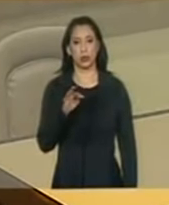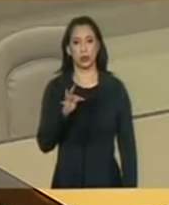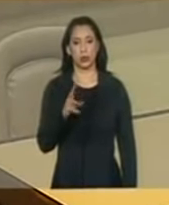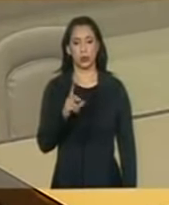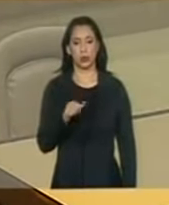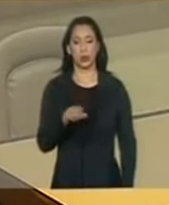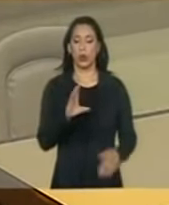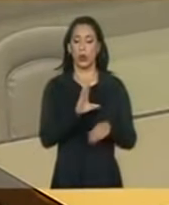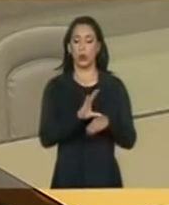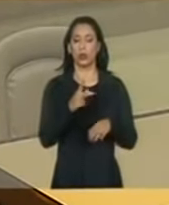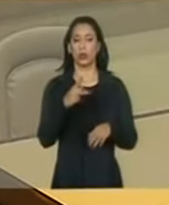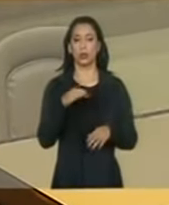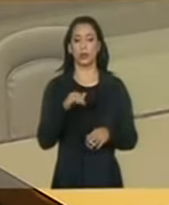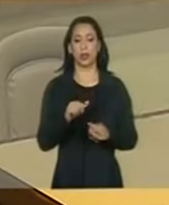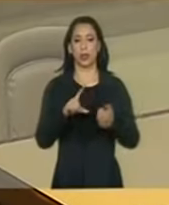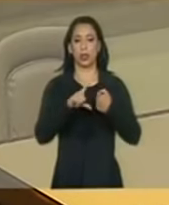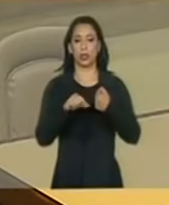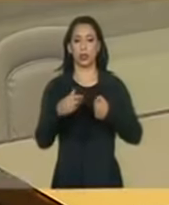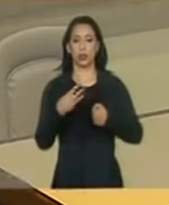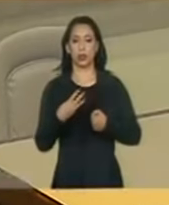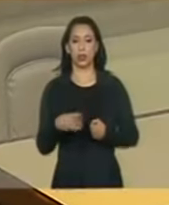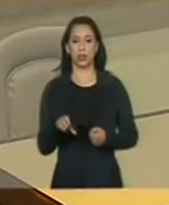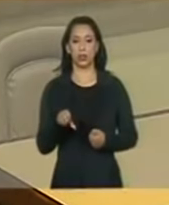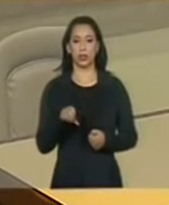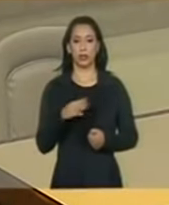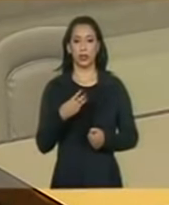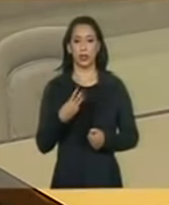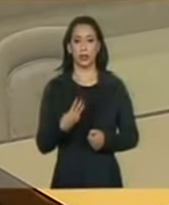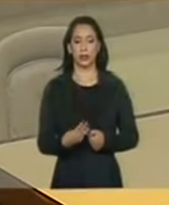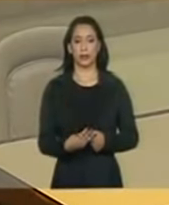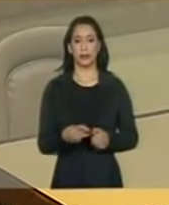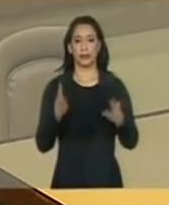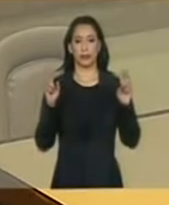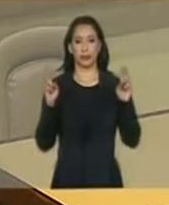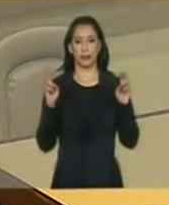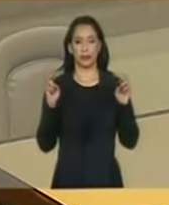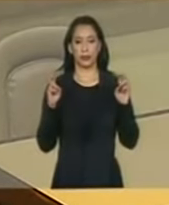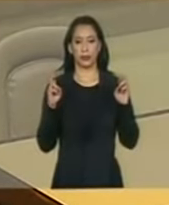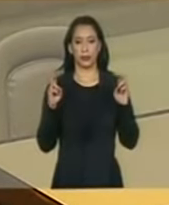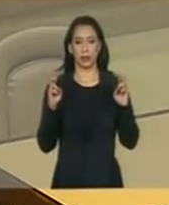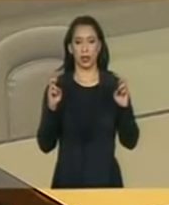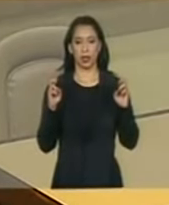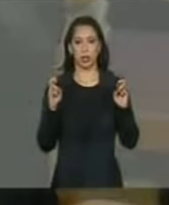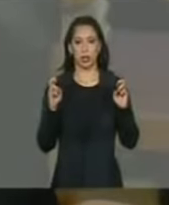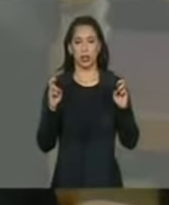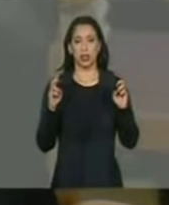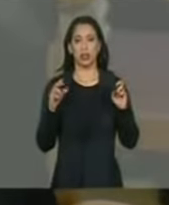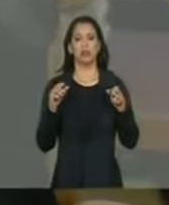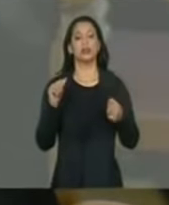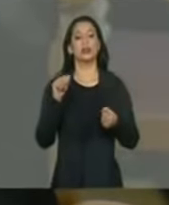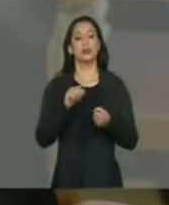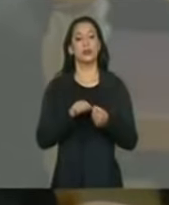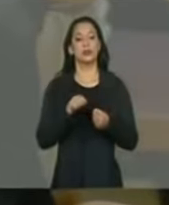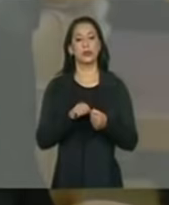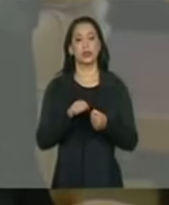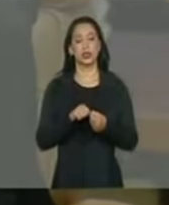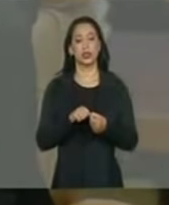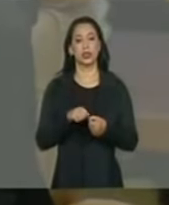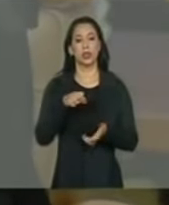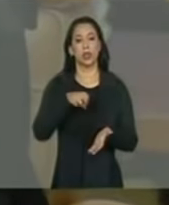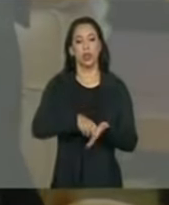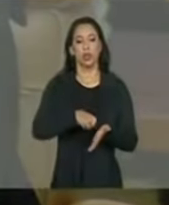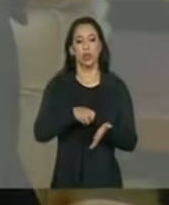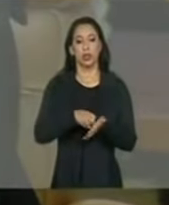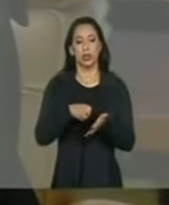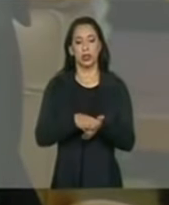dizia o artigo 393 aspas são efeitos da sentença condenatória recorrível